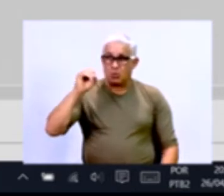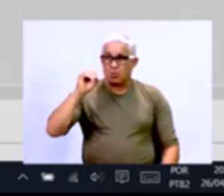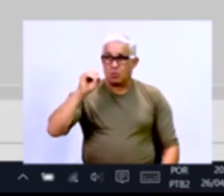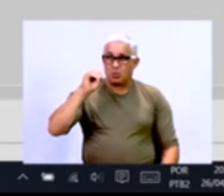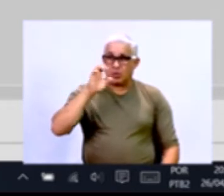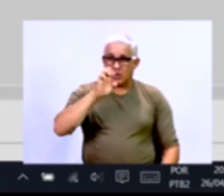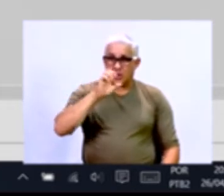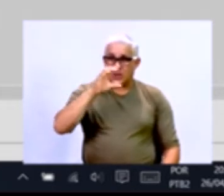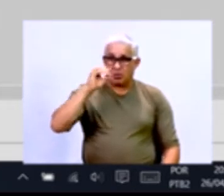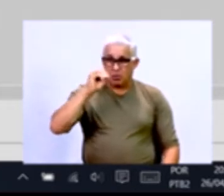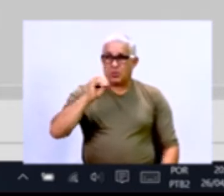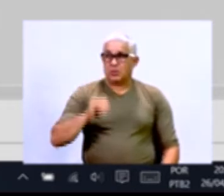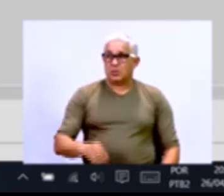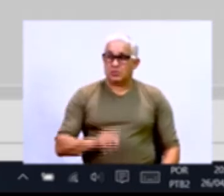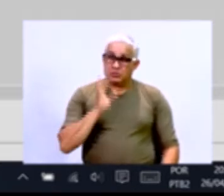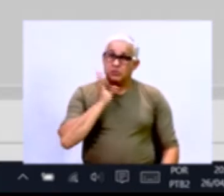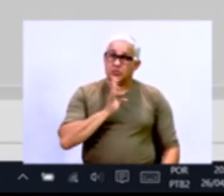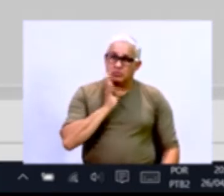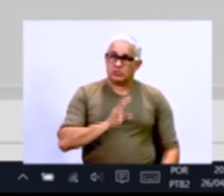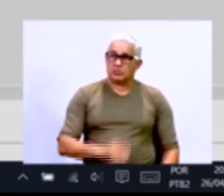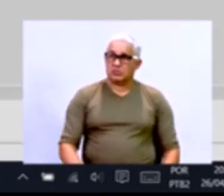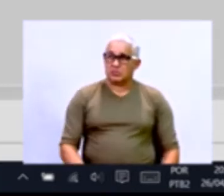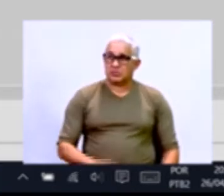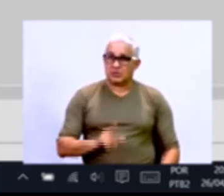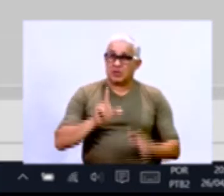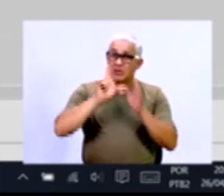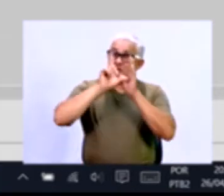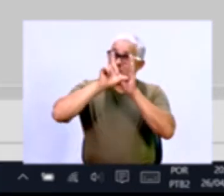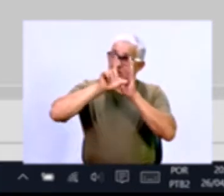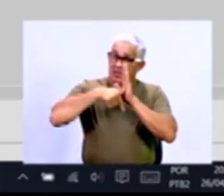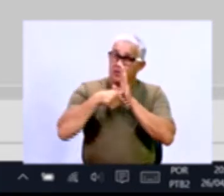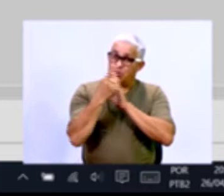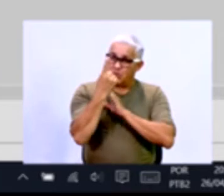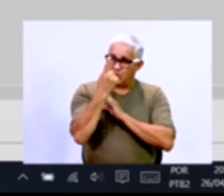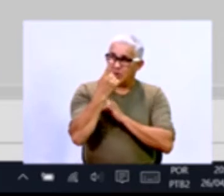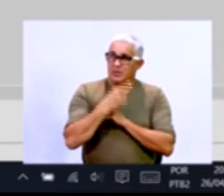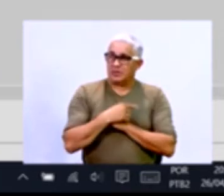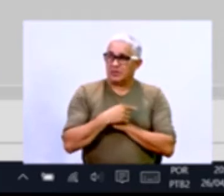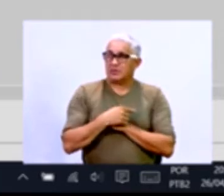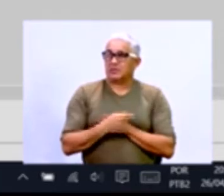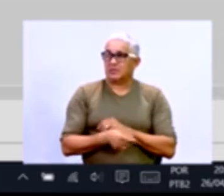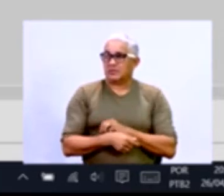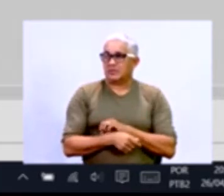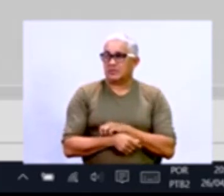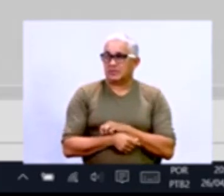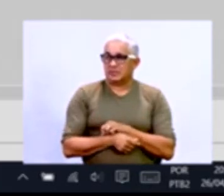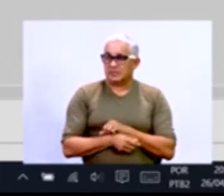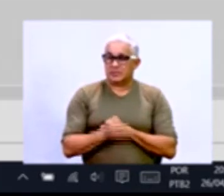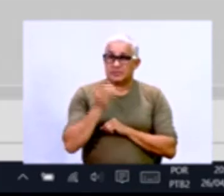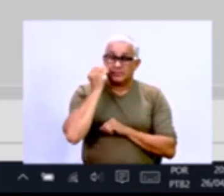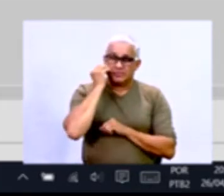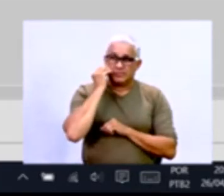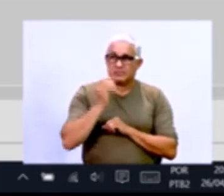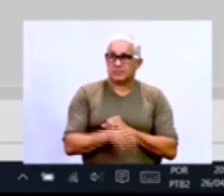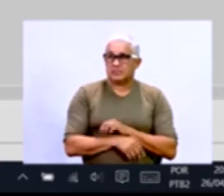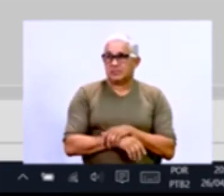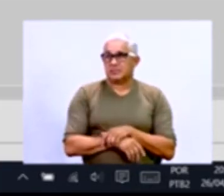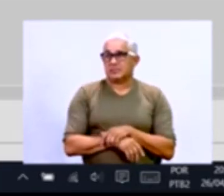efeito legal. Vou colocar aqui um atraso de 2 segundos, só pra gente ver. Olha